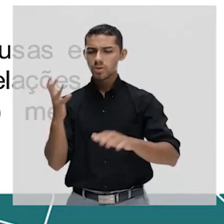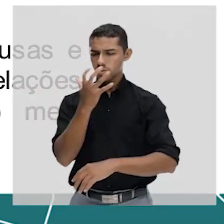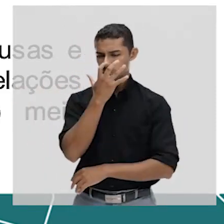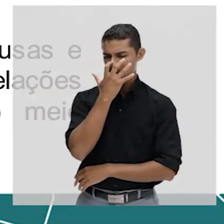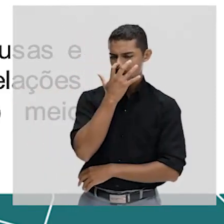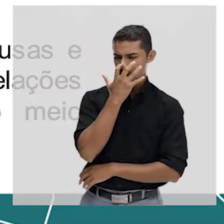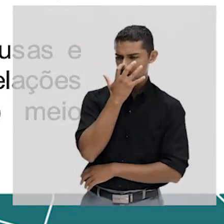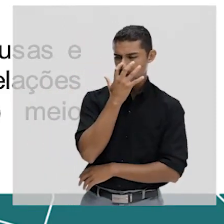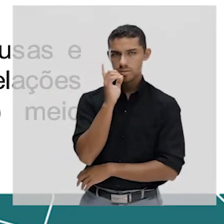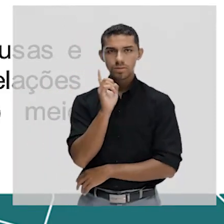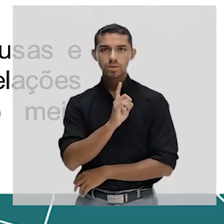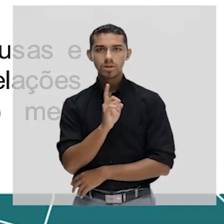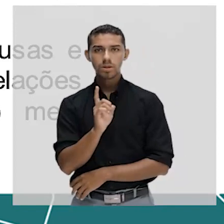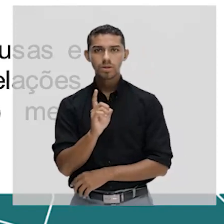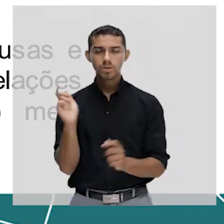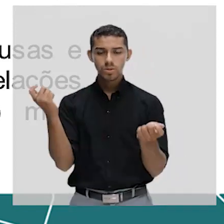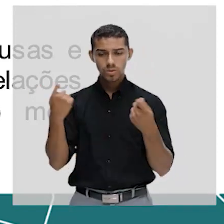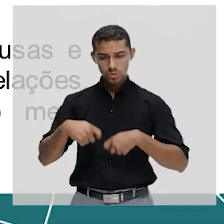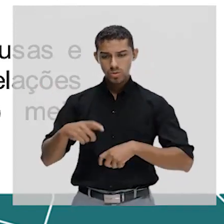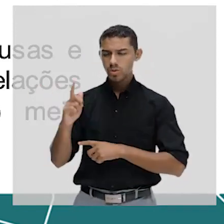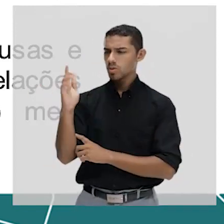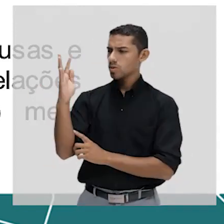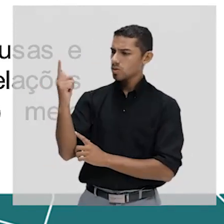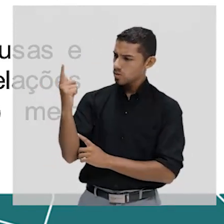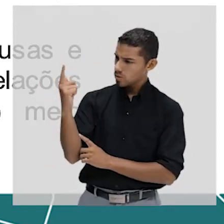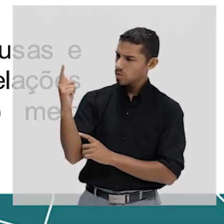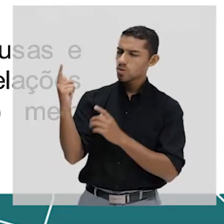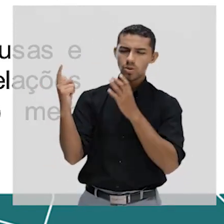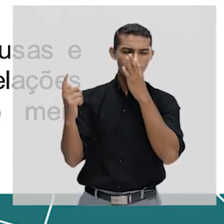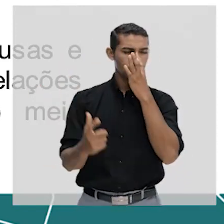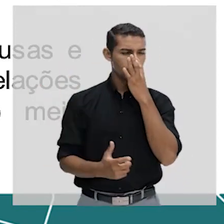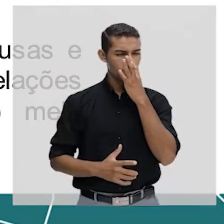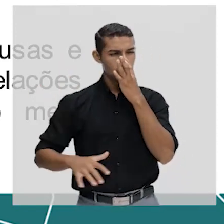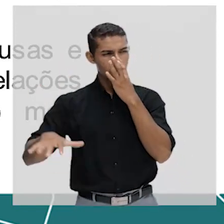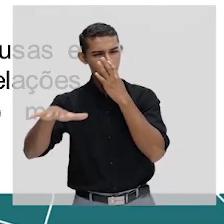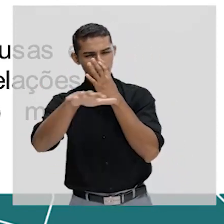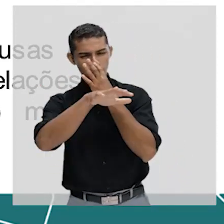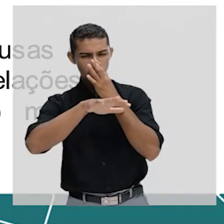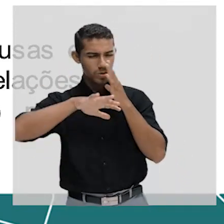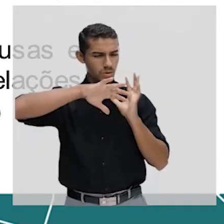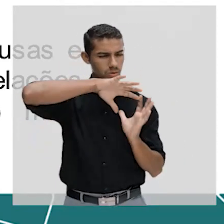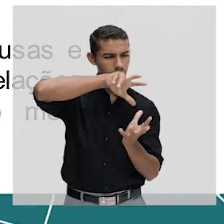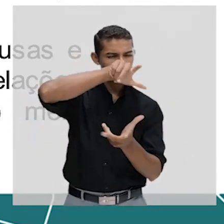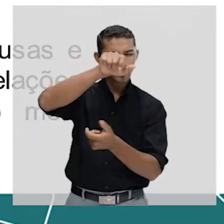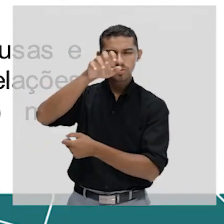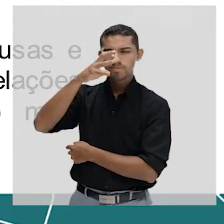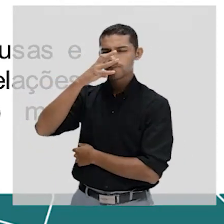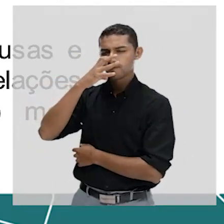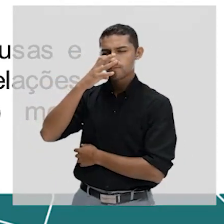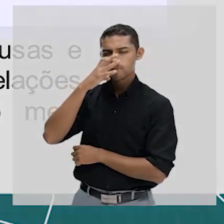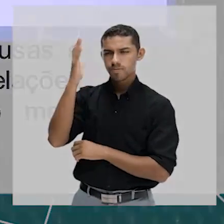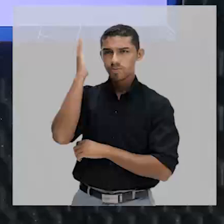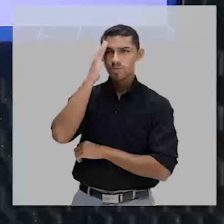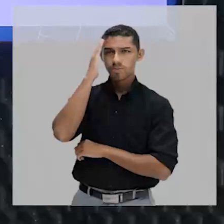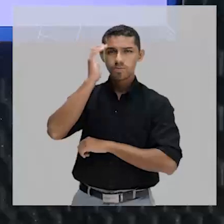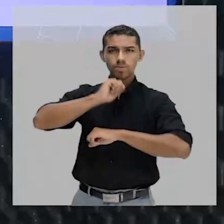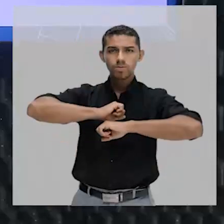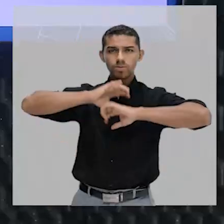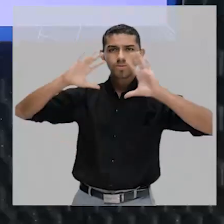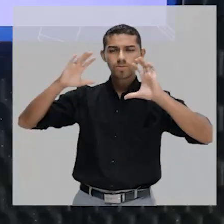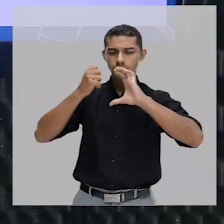observação. Como assim, Marcos? Você observa o ambiente, os seus elementos, mas para quê? Para entender as suas